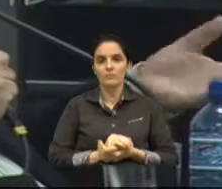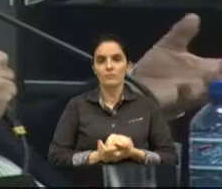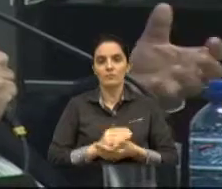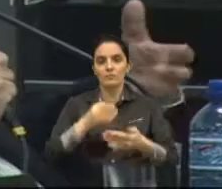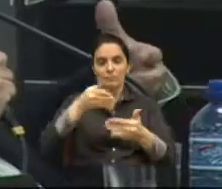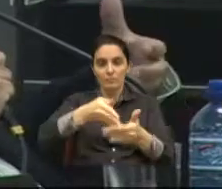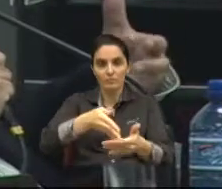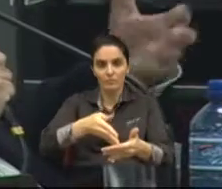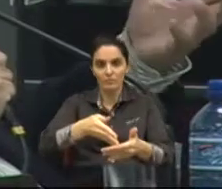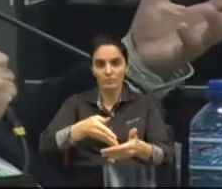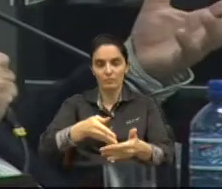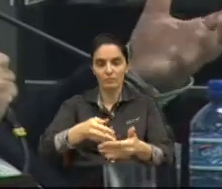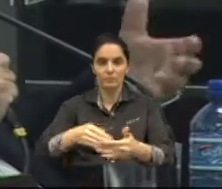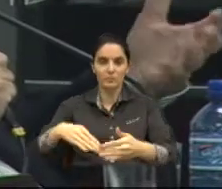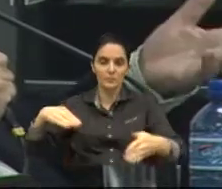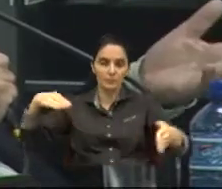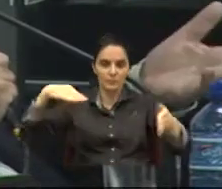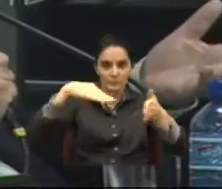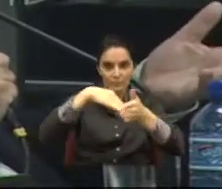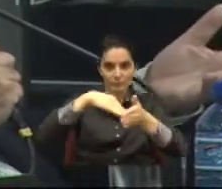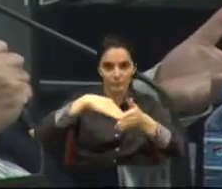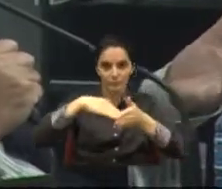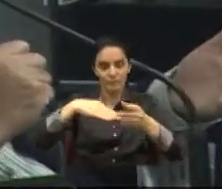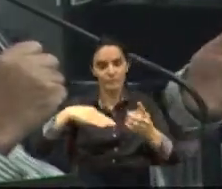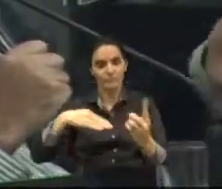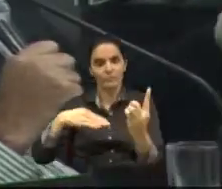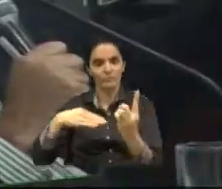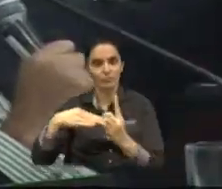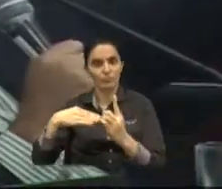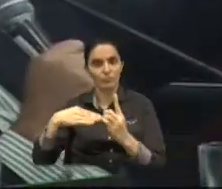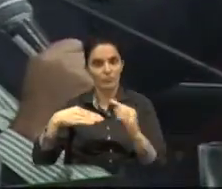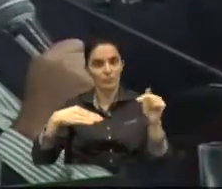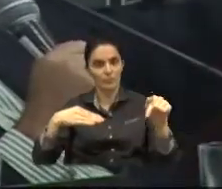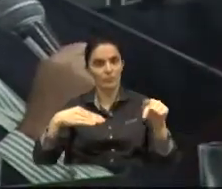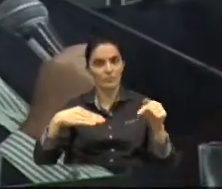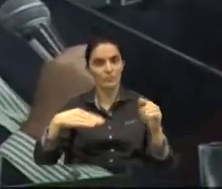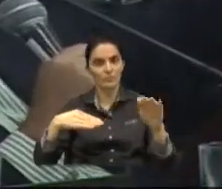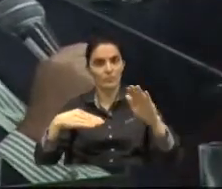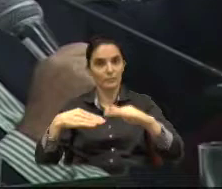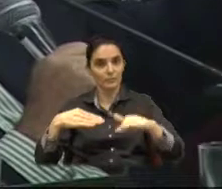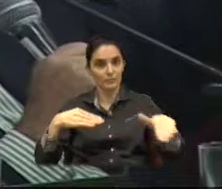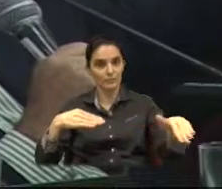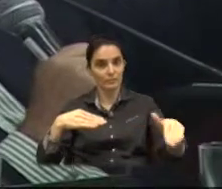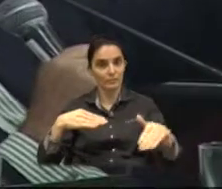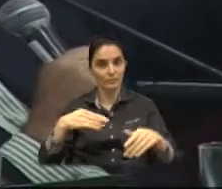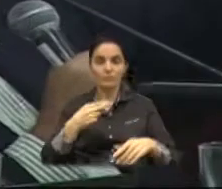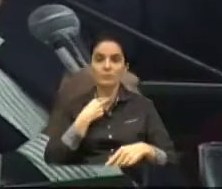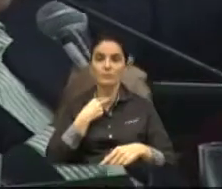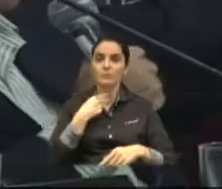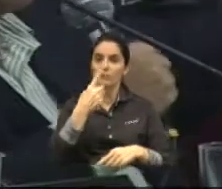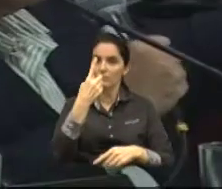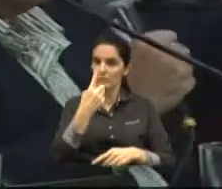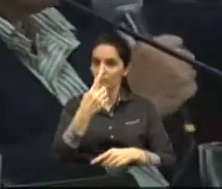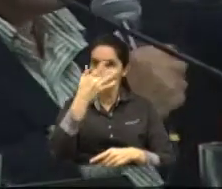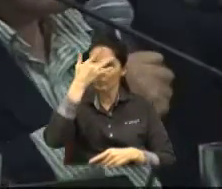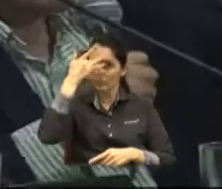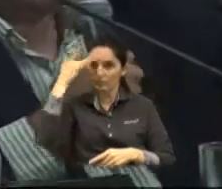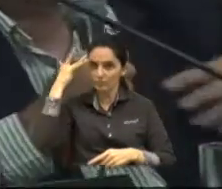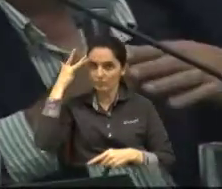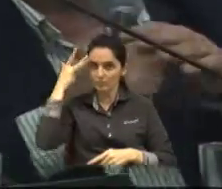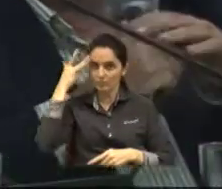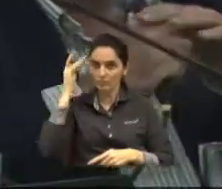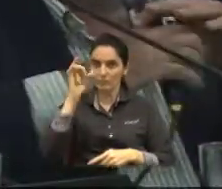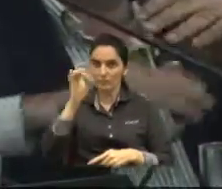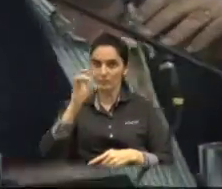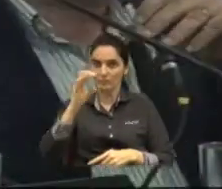para que isso possa ser resolvido, não só deixar uma pessoa somente ela numa rua